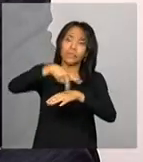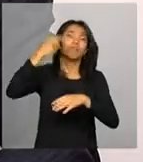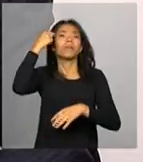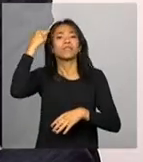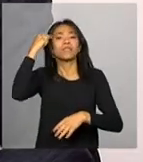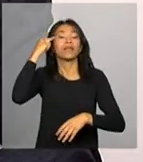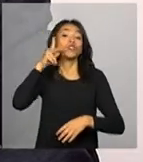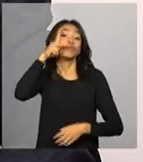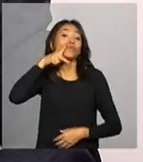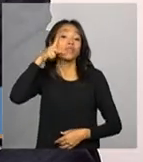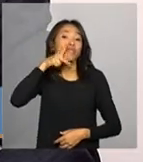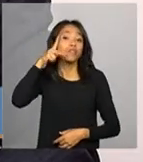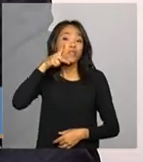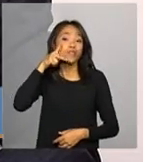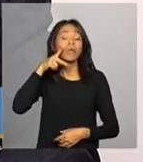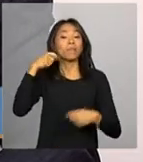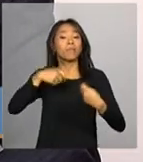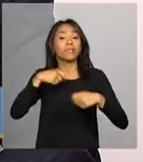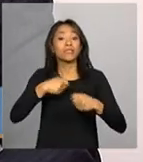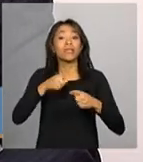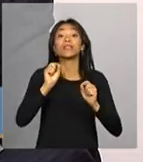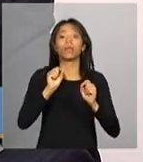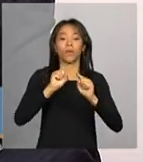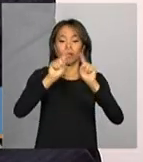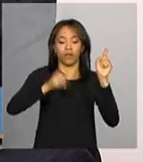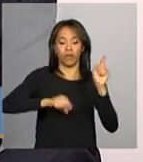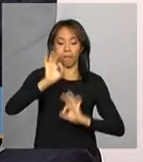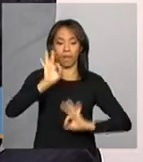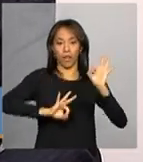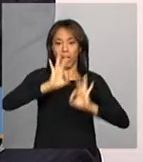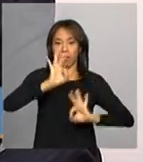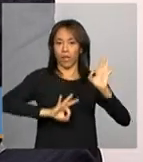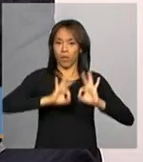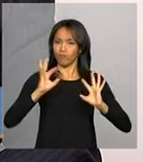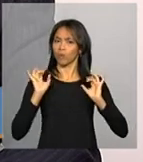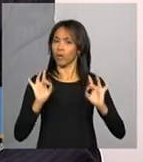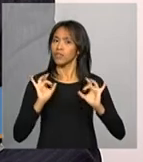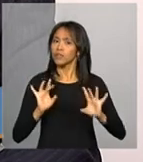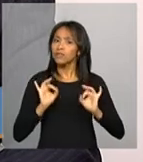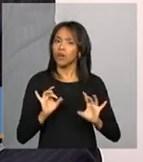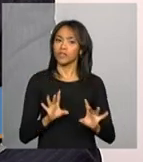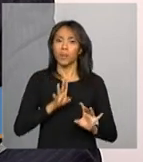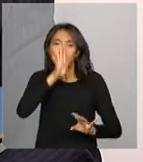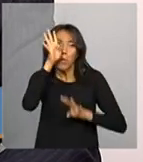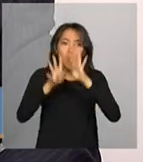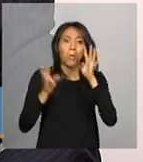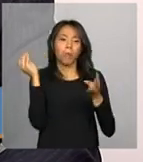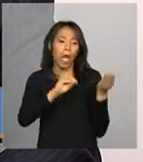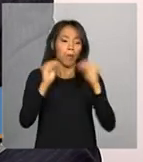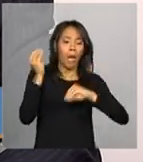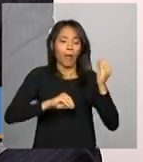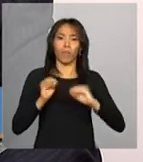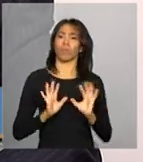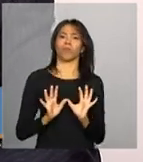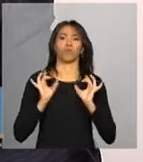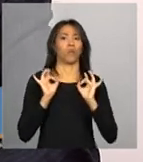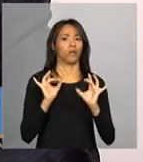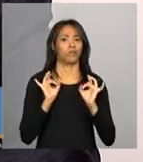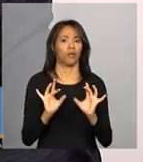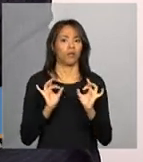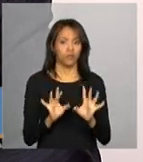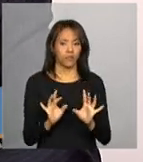política pública de forma madura tem que existir planejamento e planejamento qualificado tem que existir da Verdade